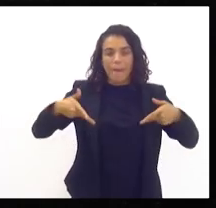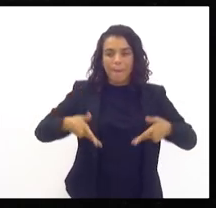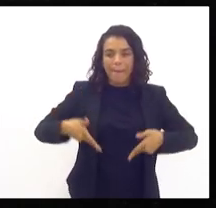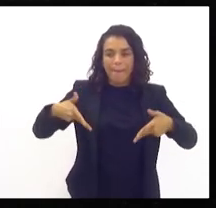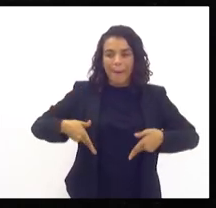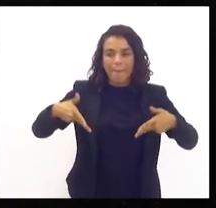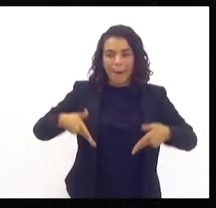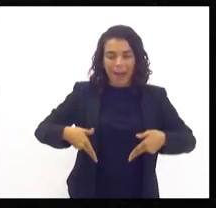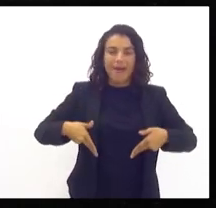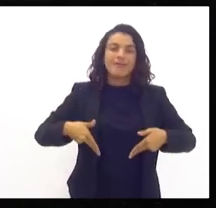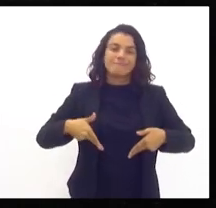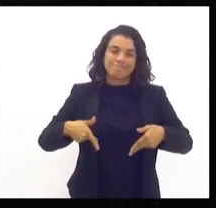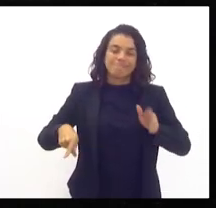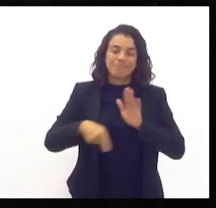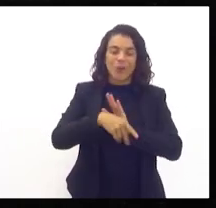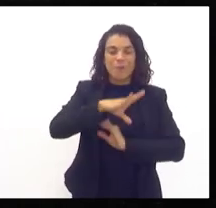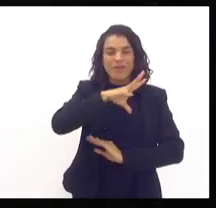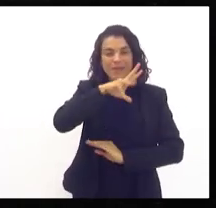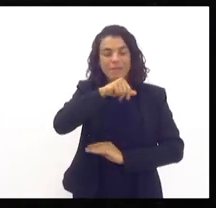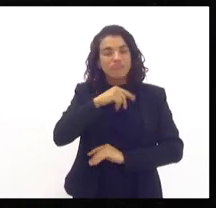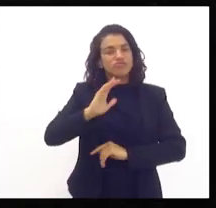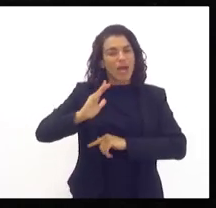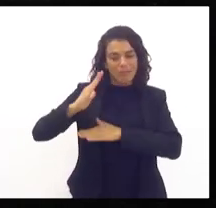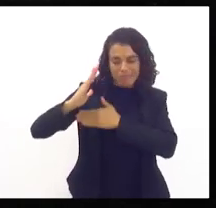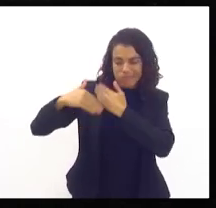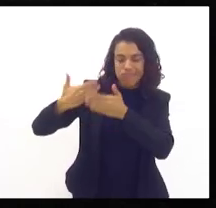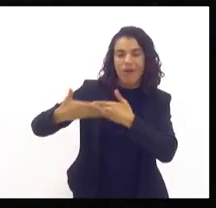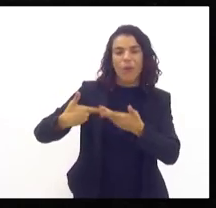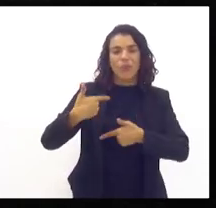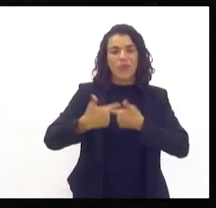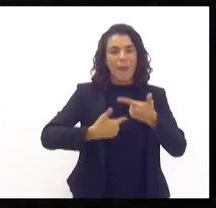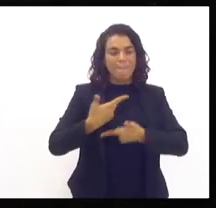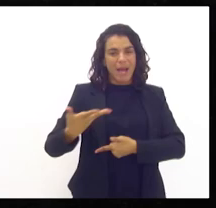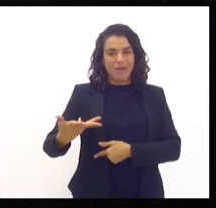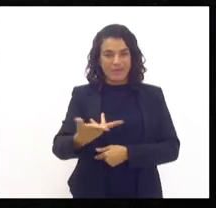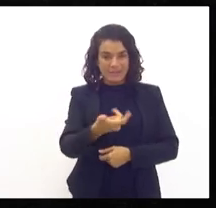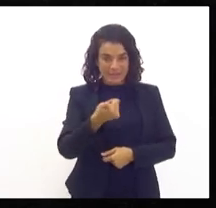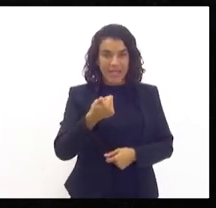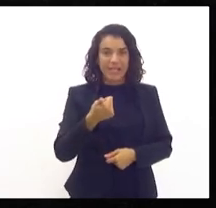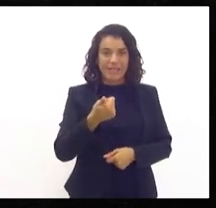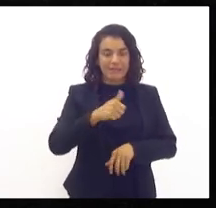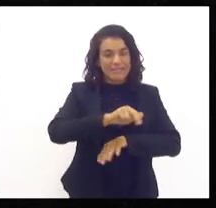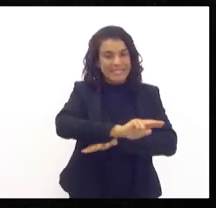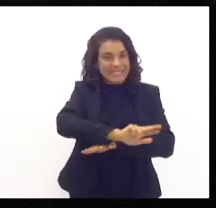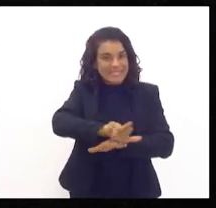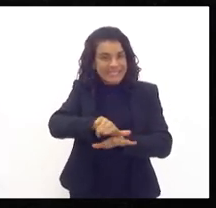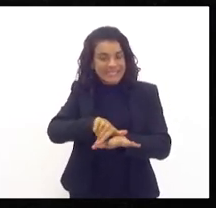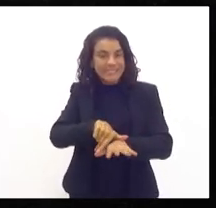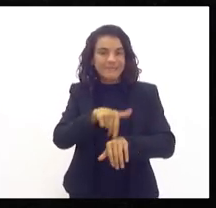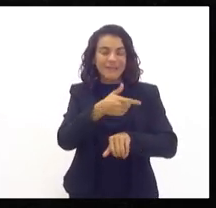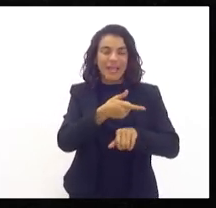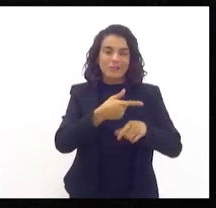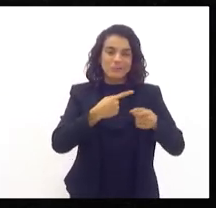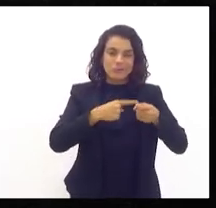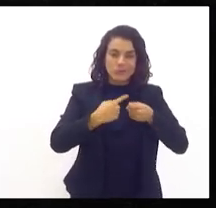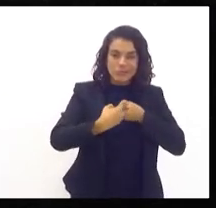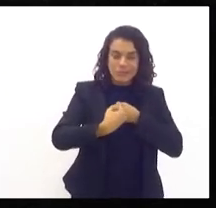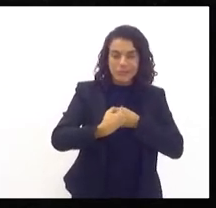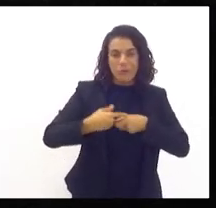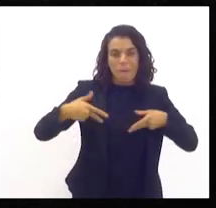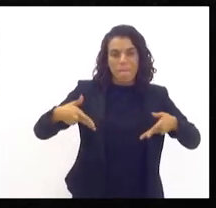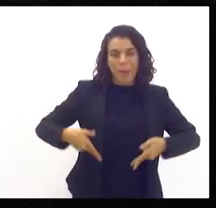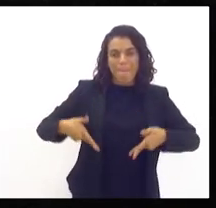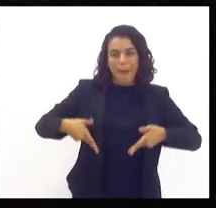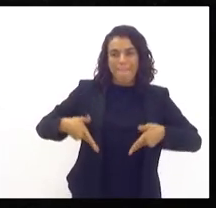Castramóvel, que já vem fazendo um belíssimo trabalho, nosso governador Cláudio Castro, em diversos municípios, castrando os animais